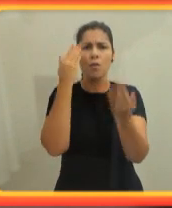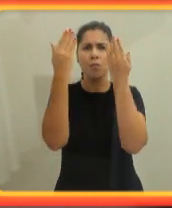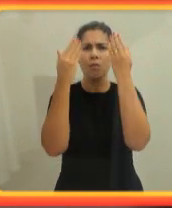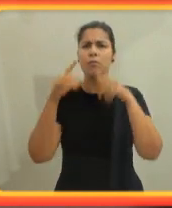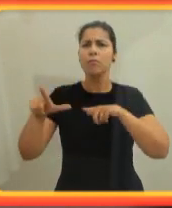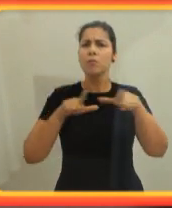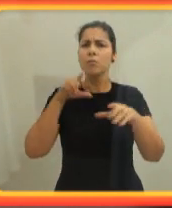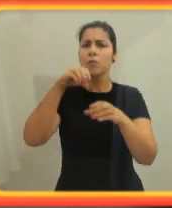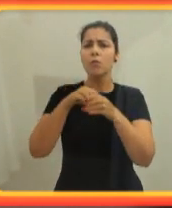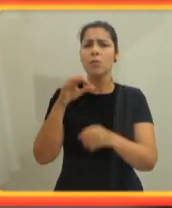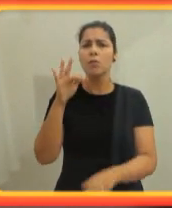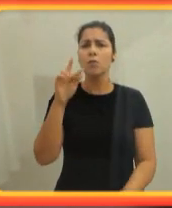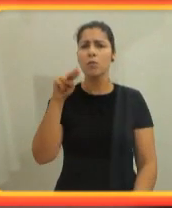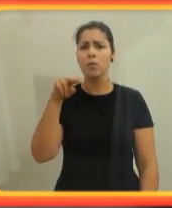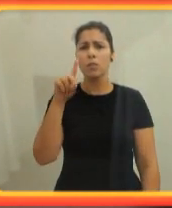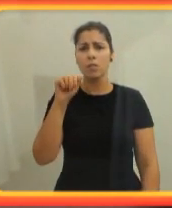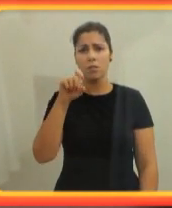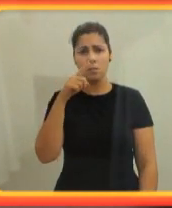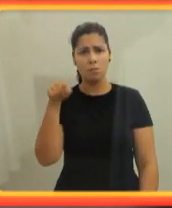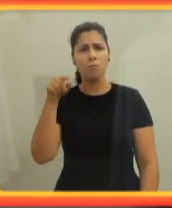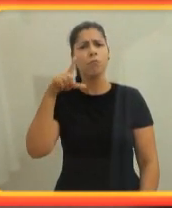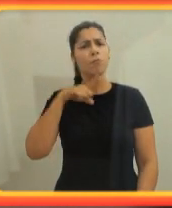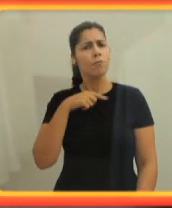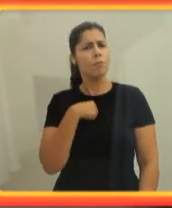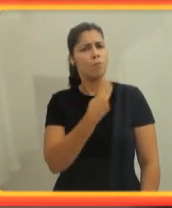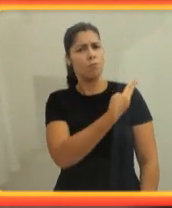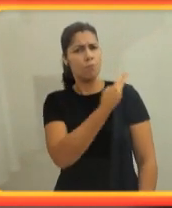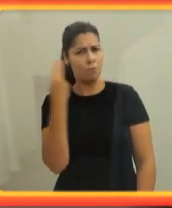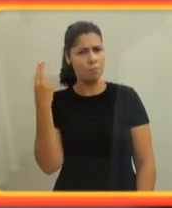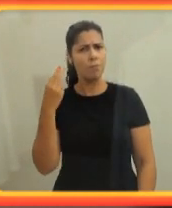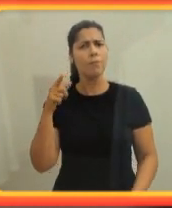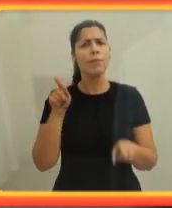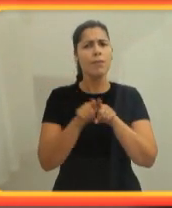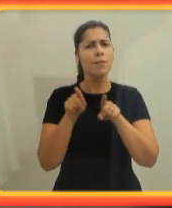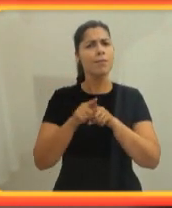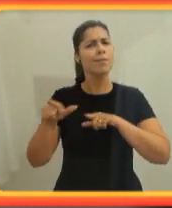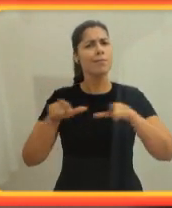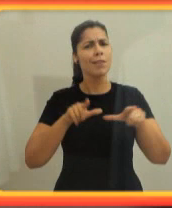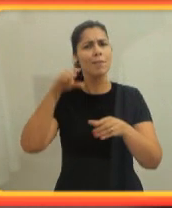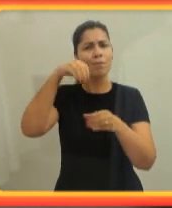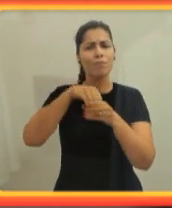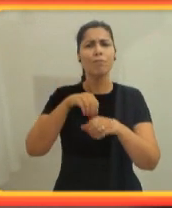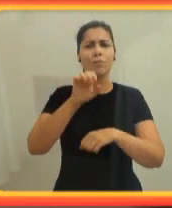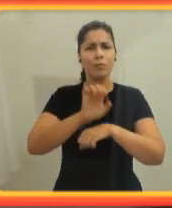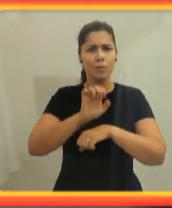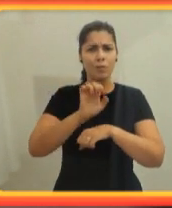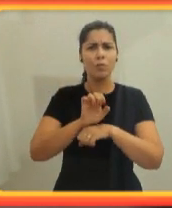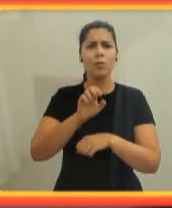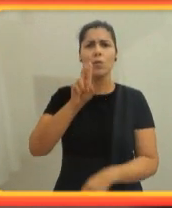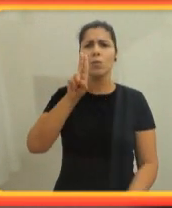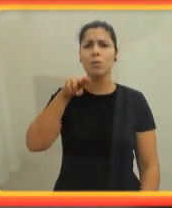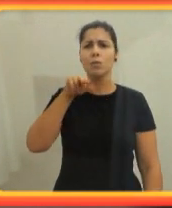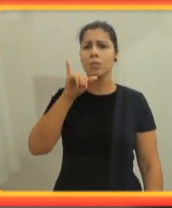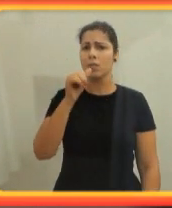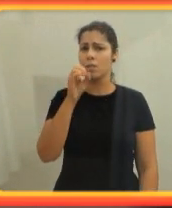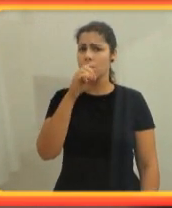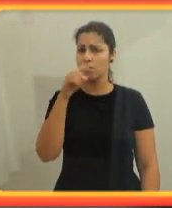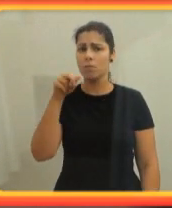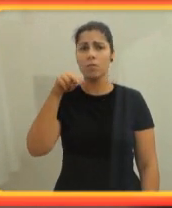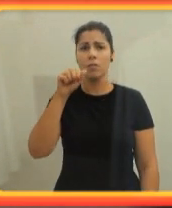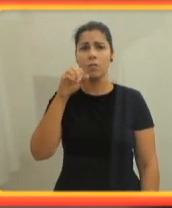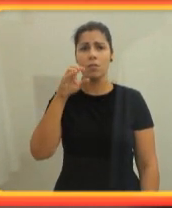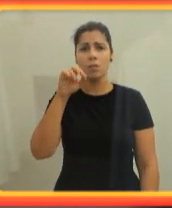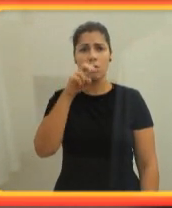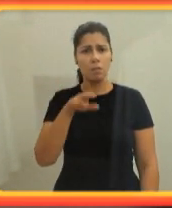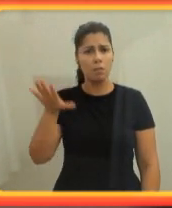Tenho uma lesão C5. Sou formada em psicologia e trabalho para a fundação que tem o meu nome. Trabalho também para o Estado, para